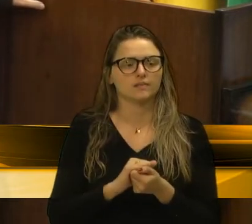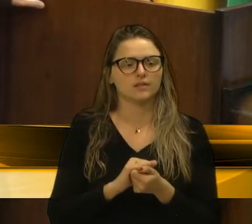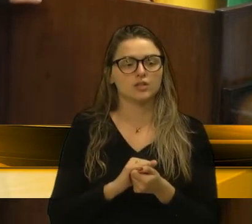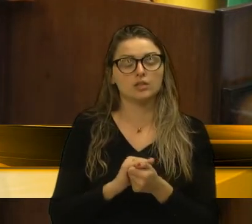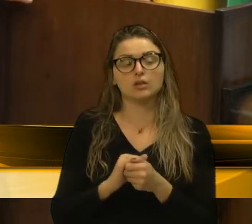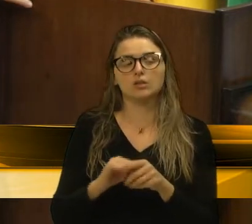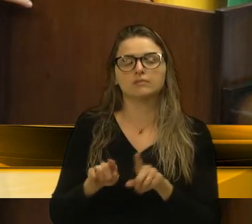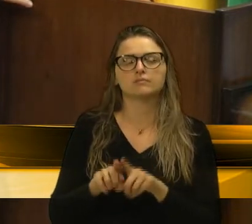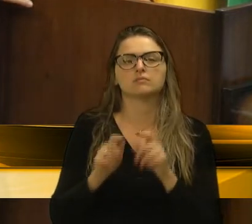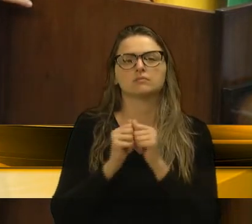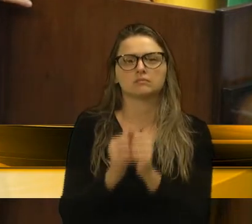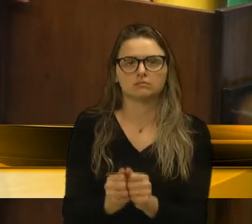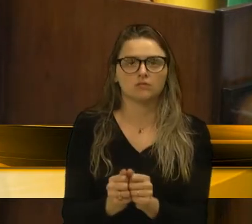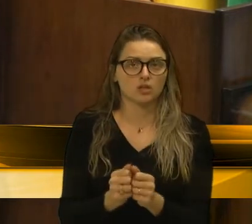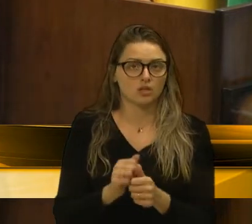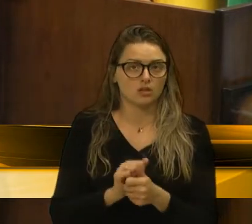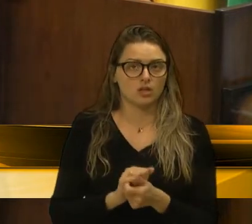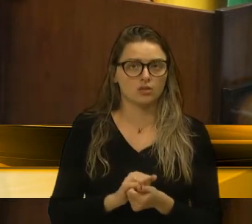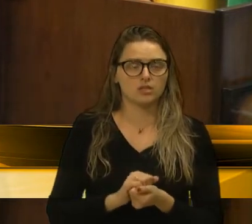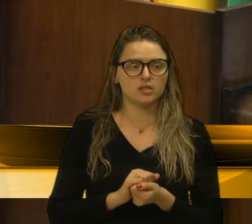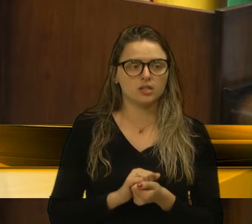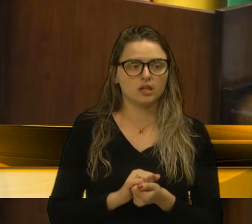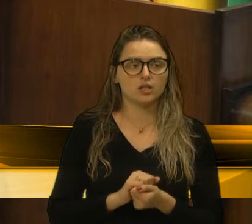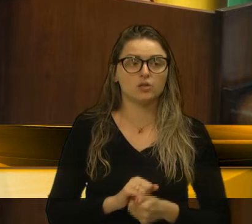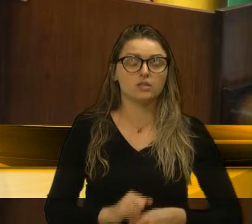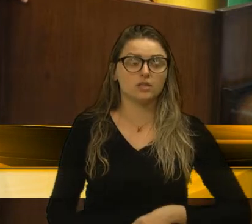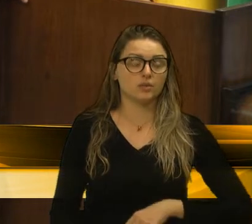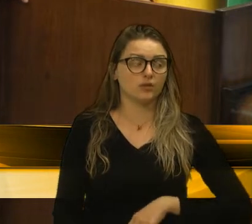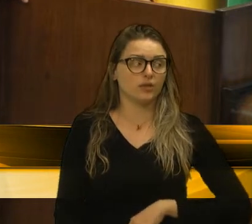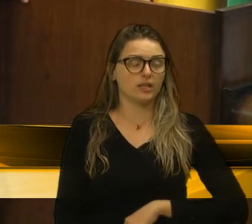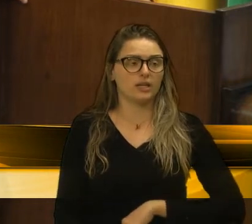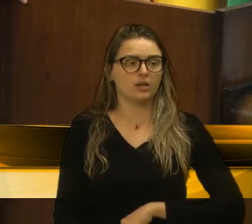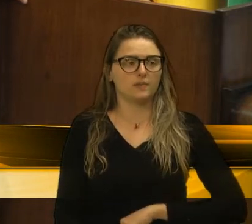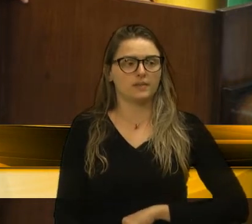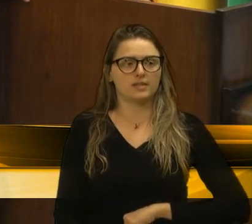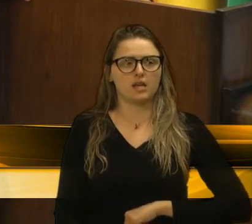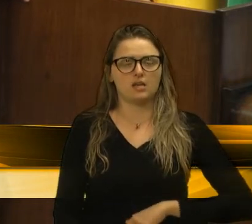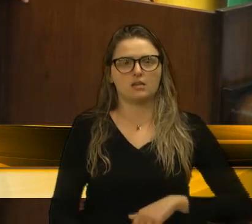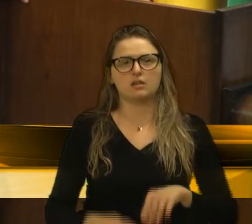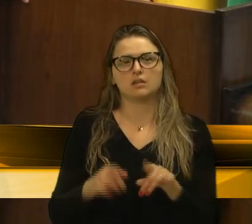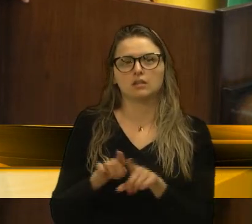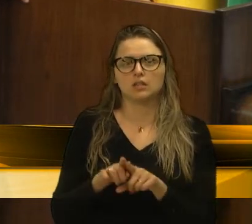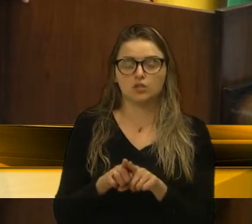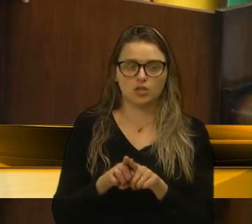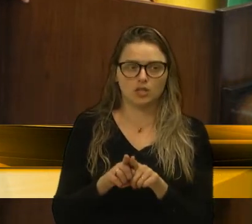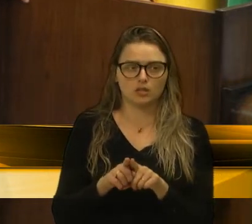né? Uma agroindústria? Respeita o plano diretor. Pode seguir.